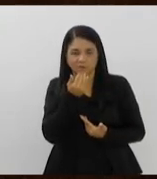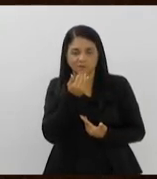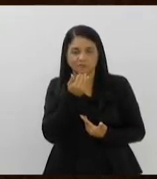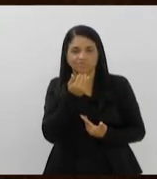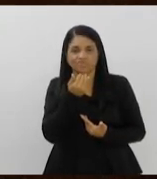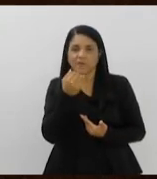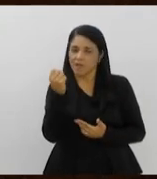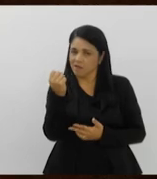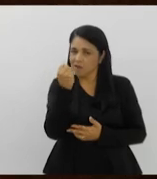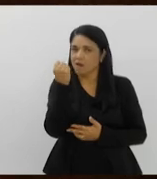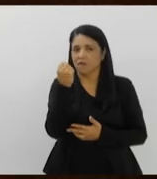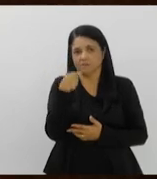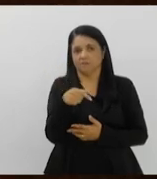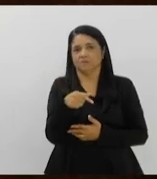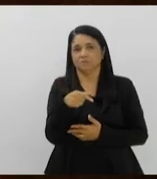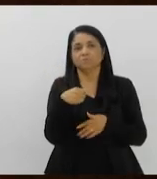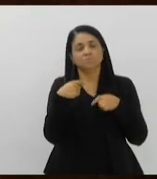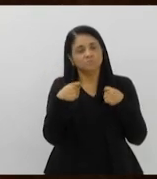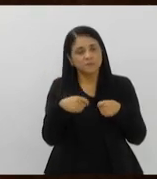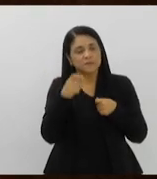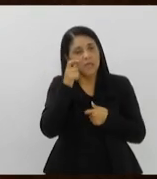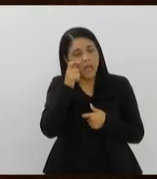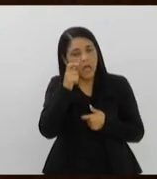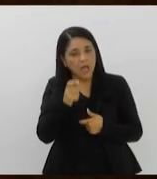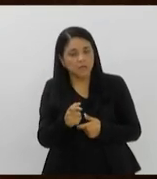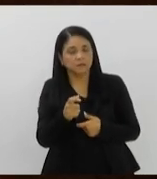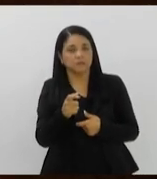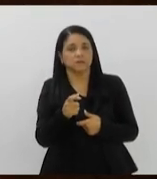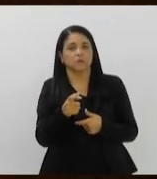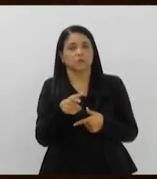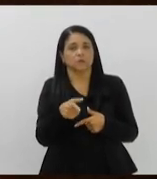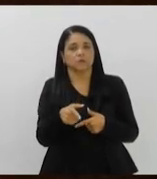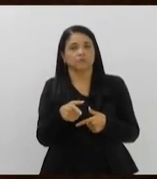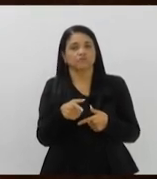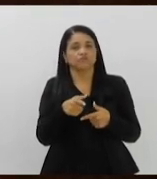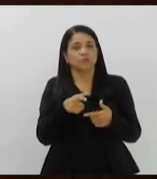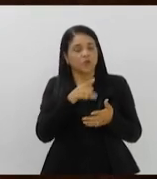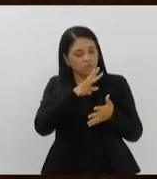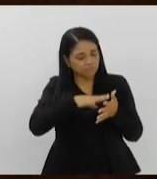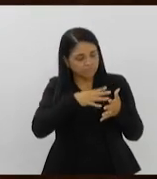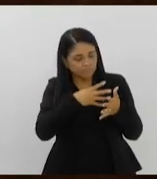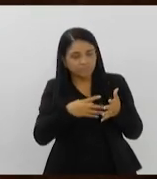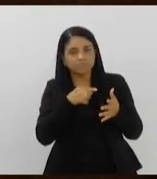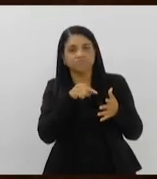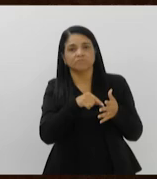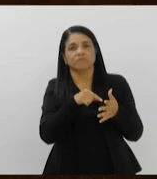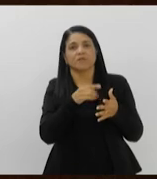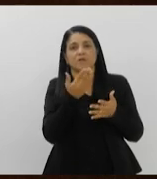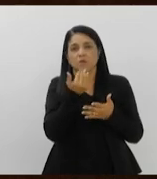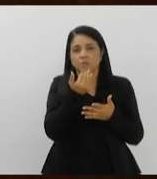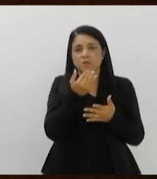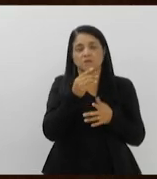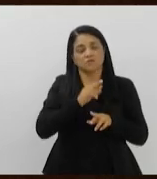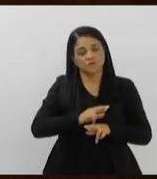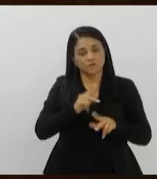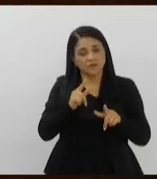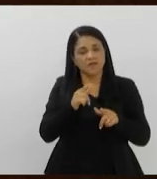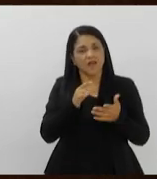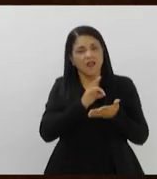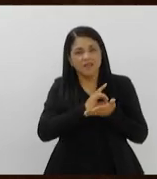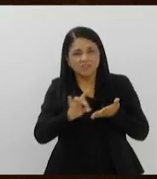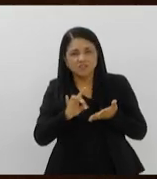muito grave. Então, tem que se ter atenção também a um cardápio diferenciado. Essas crianças que têm alergia